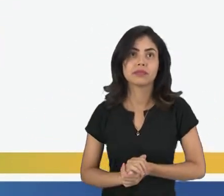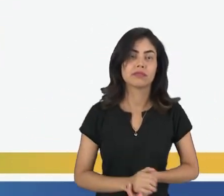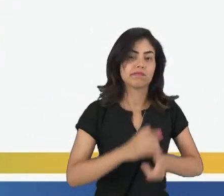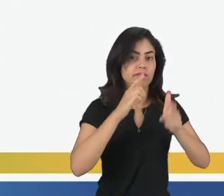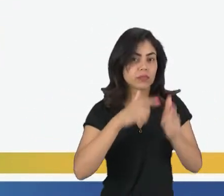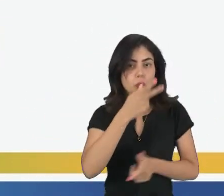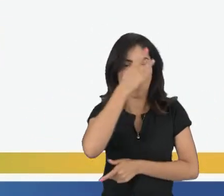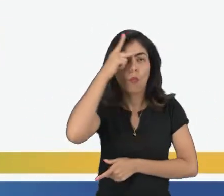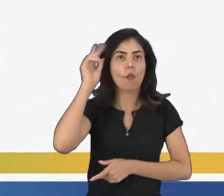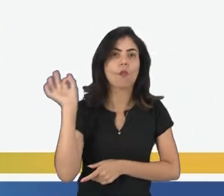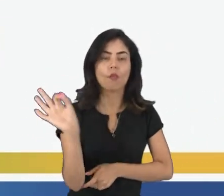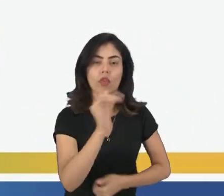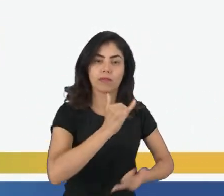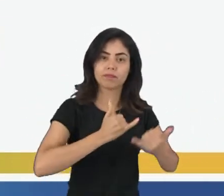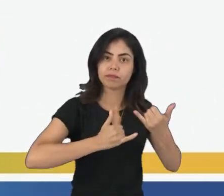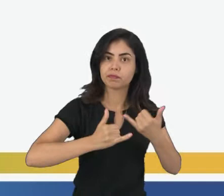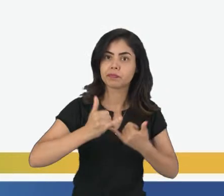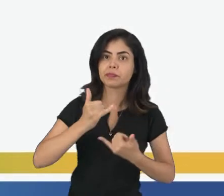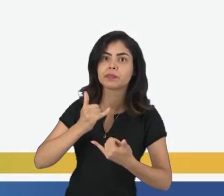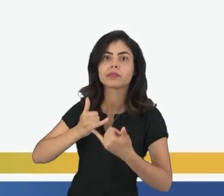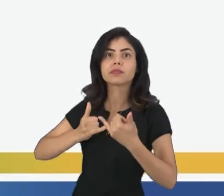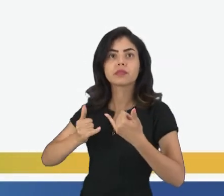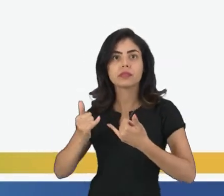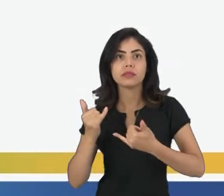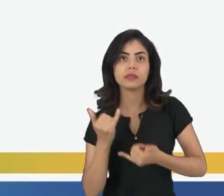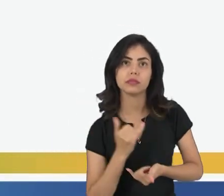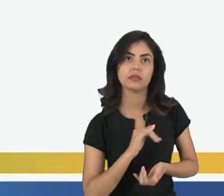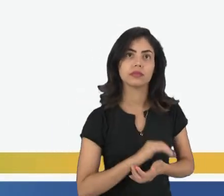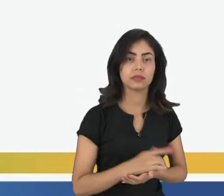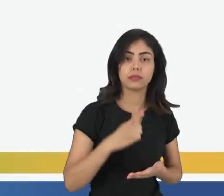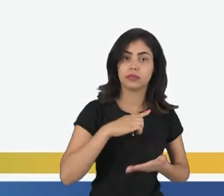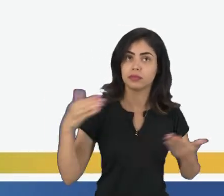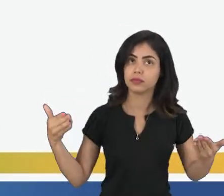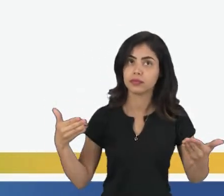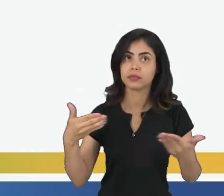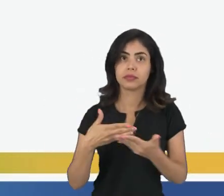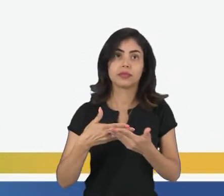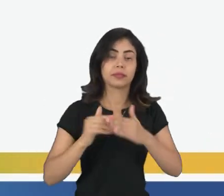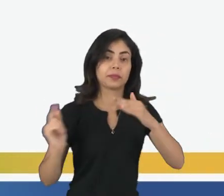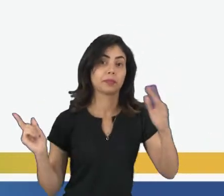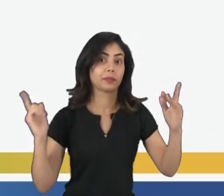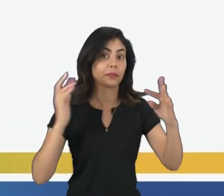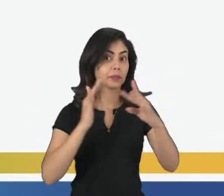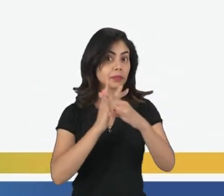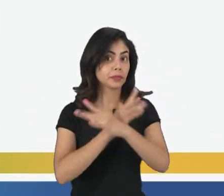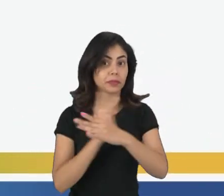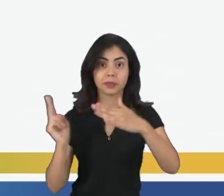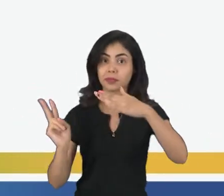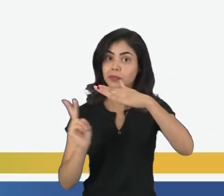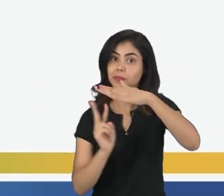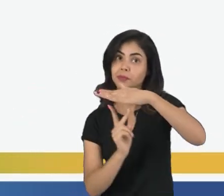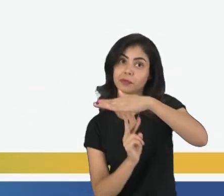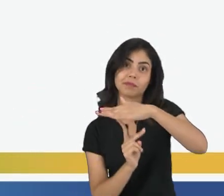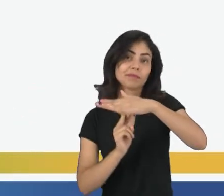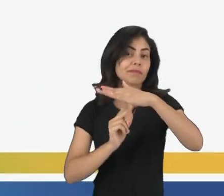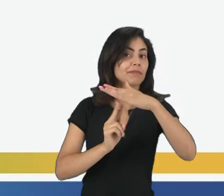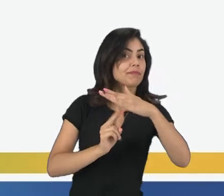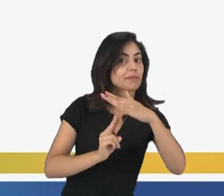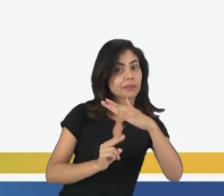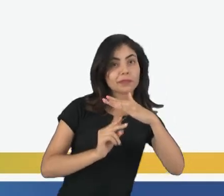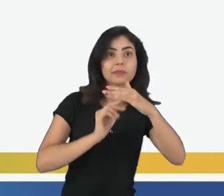onde ninguém brincava tem agora uma praça.